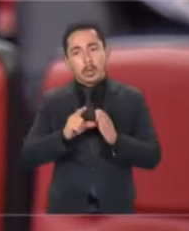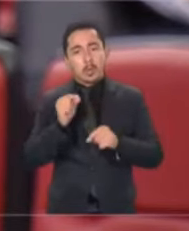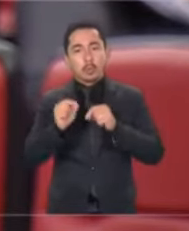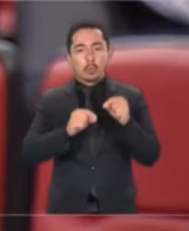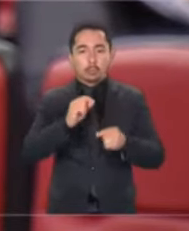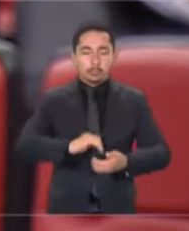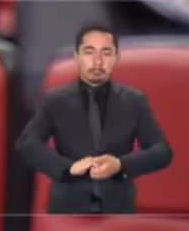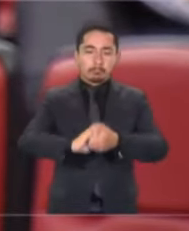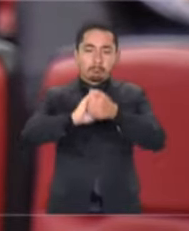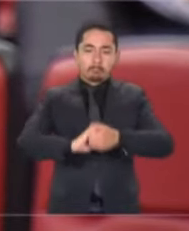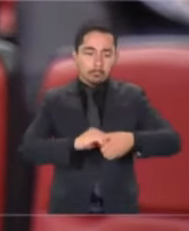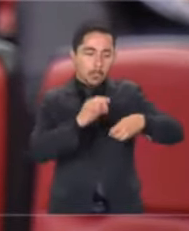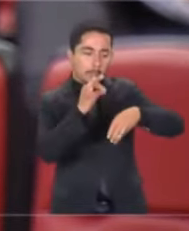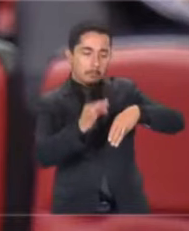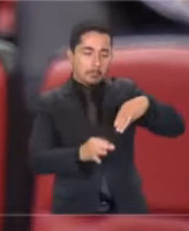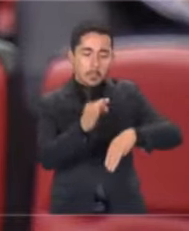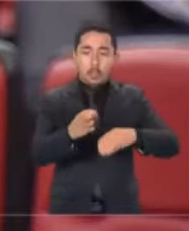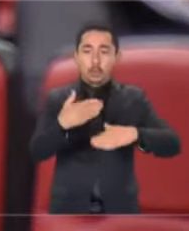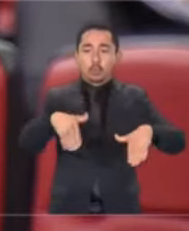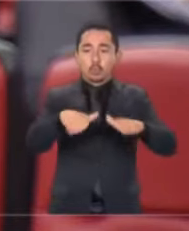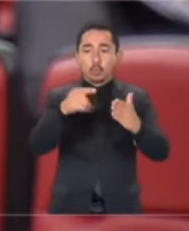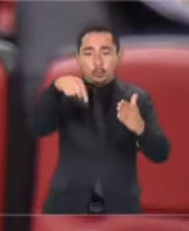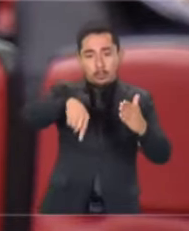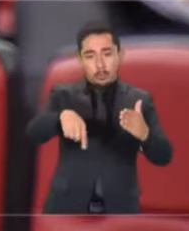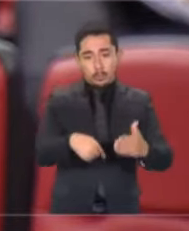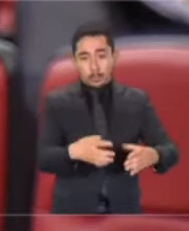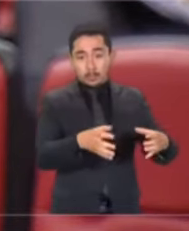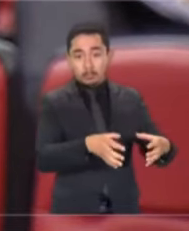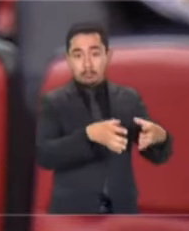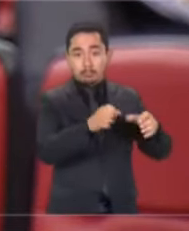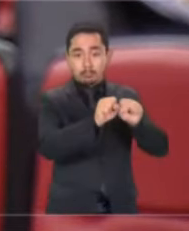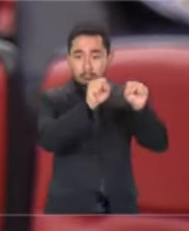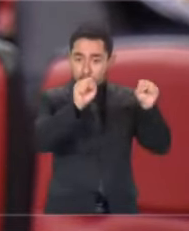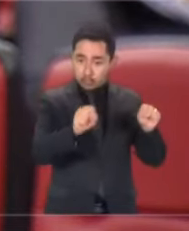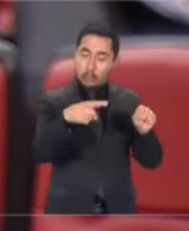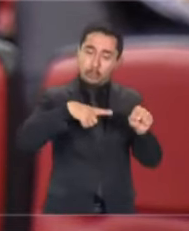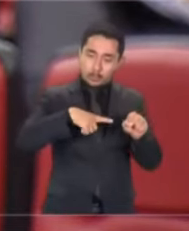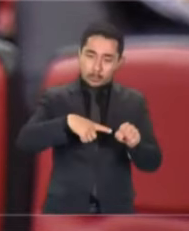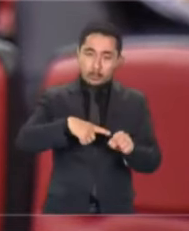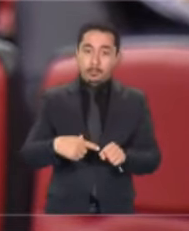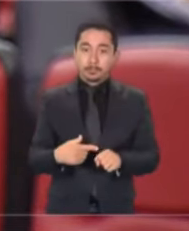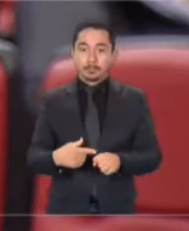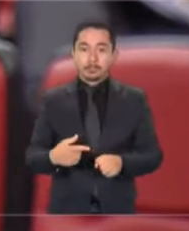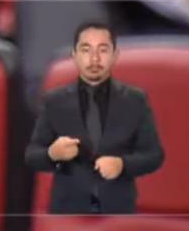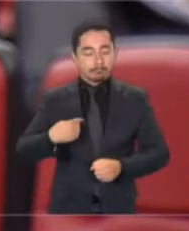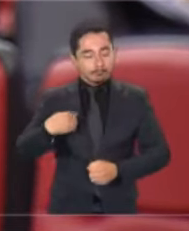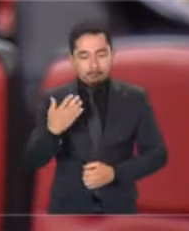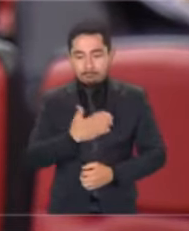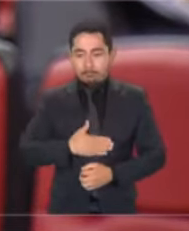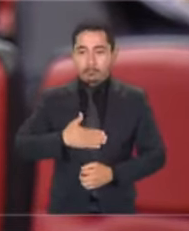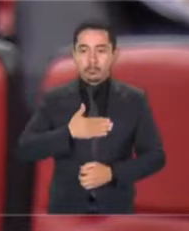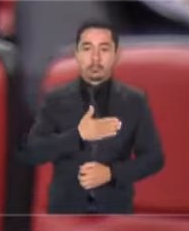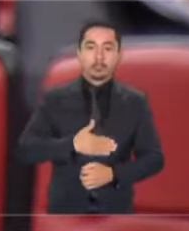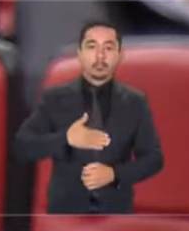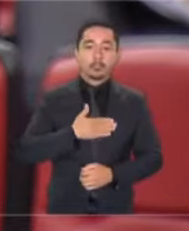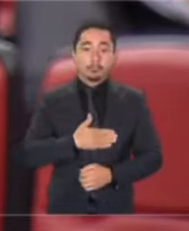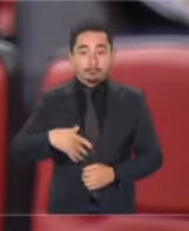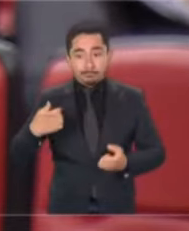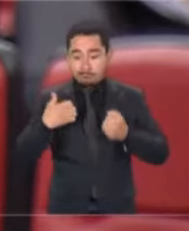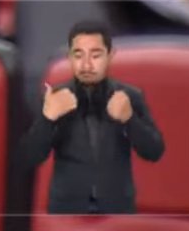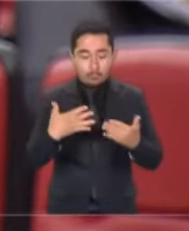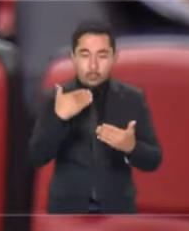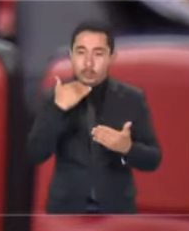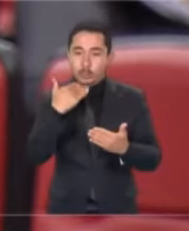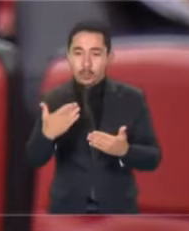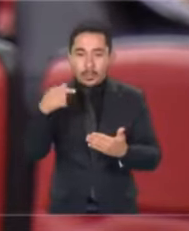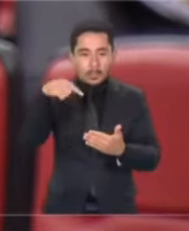eminentes ministros e ministras que compõem essa egrégia corte. É um prazer enorme, uma honra inenarrável poder sustentar oralmente pela primeira